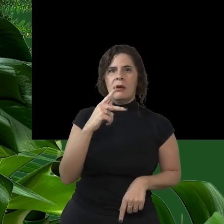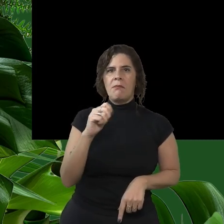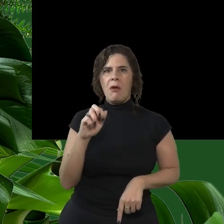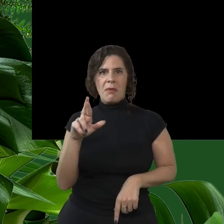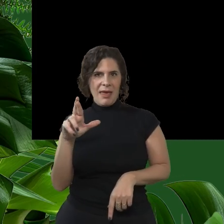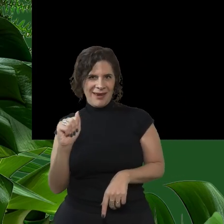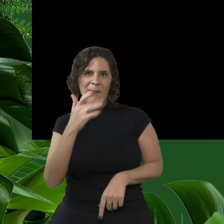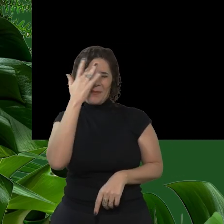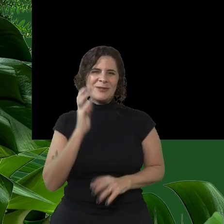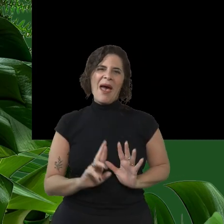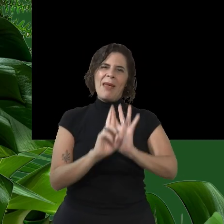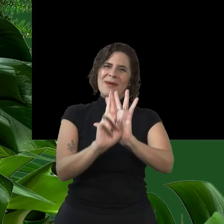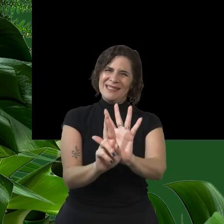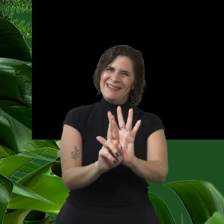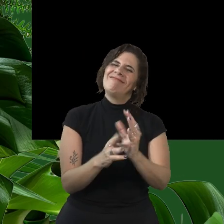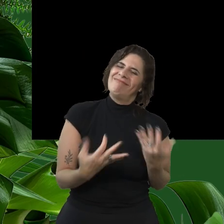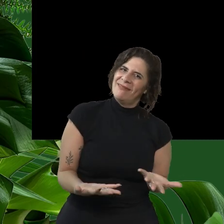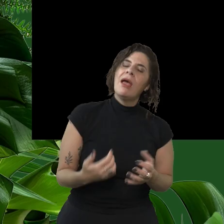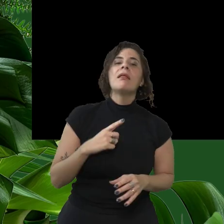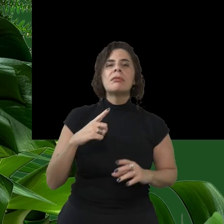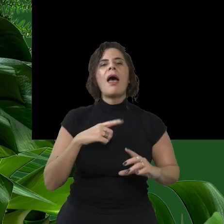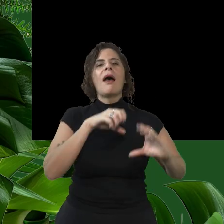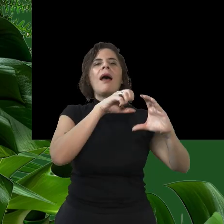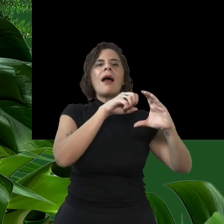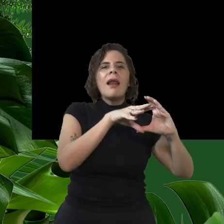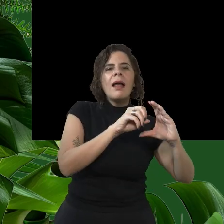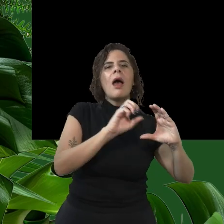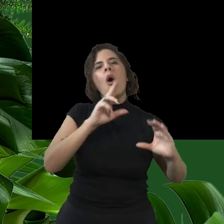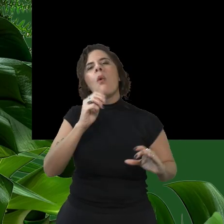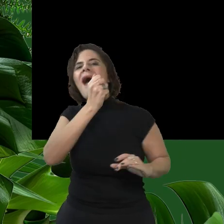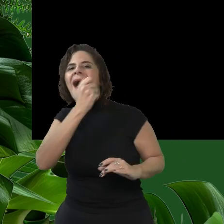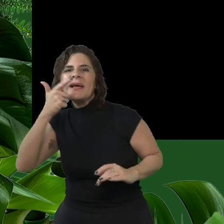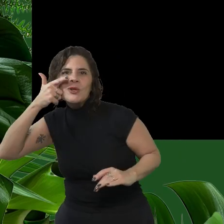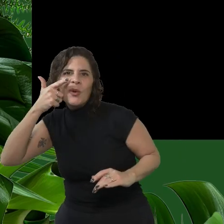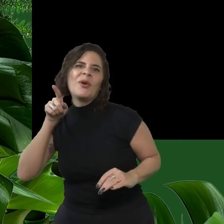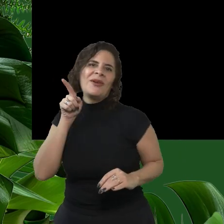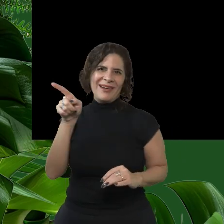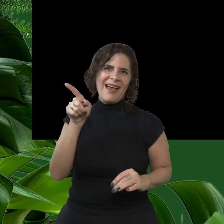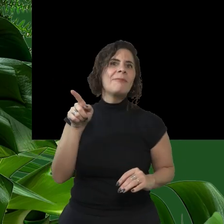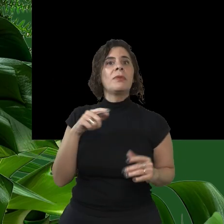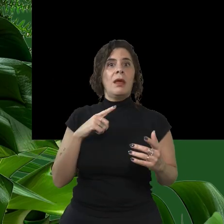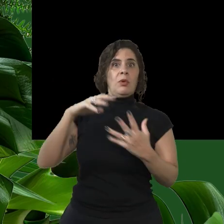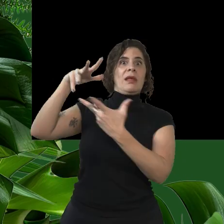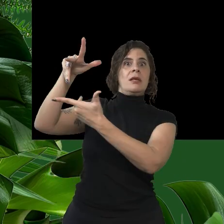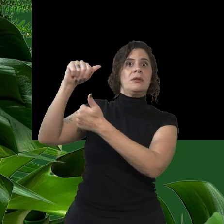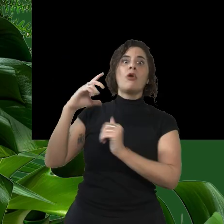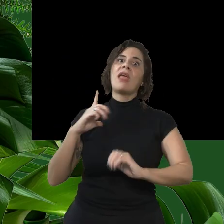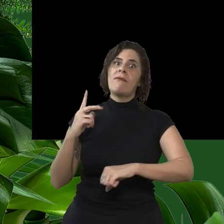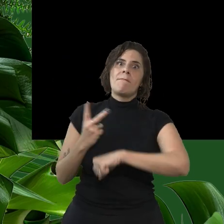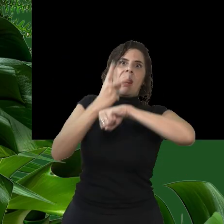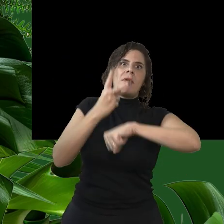né, está disponível no Globoplay, internacionalmente pelo Amazon Prime Video. A gente teve aí 23 premiações internacionais, Estados